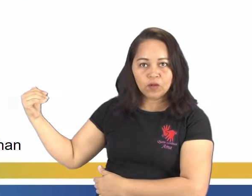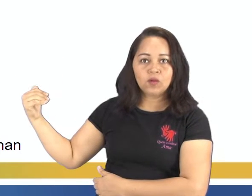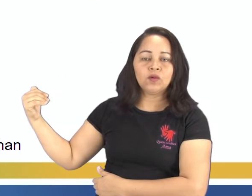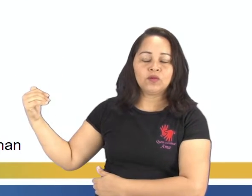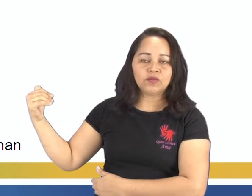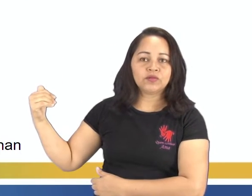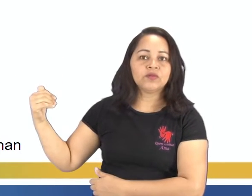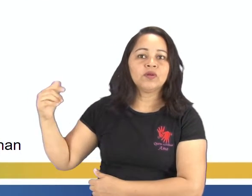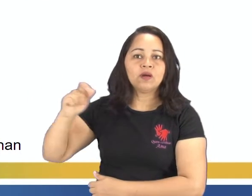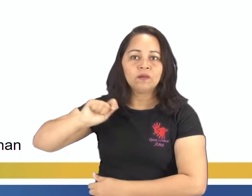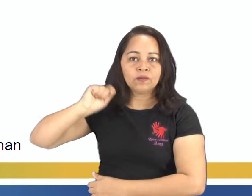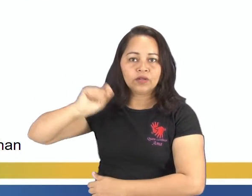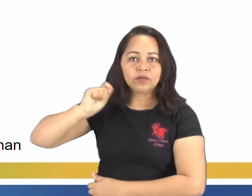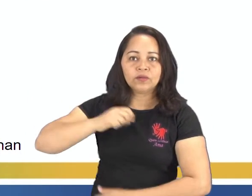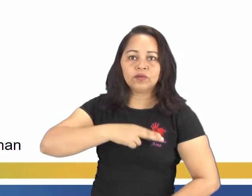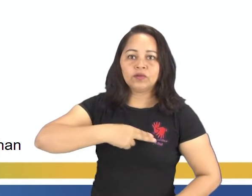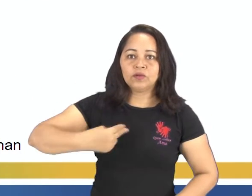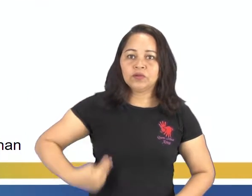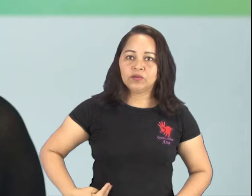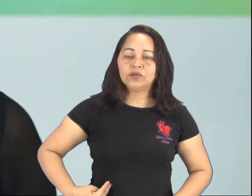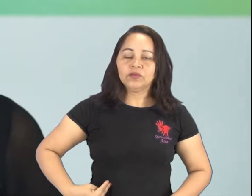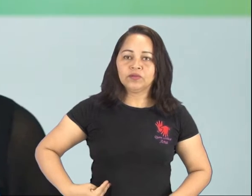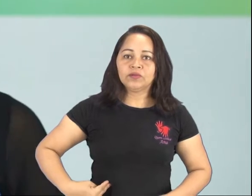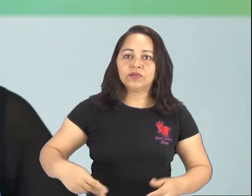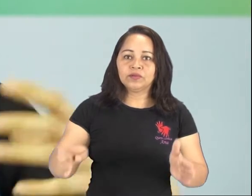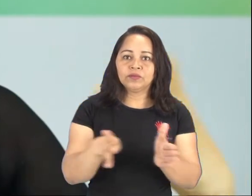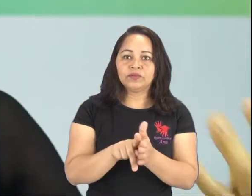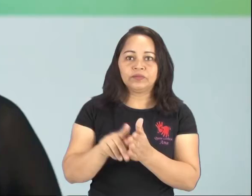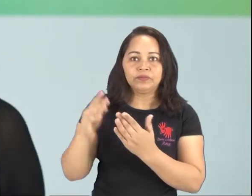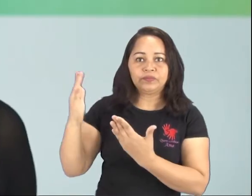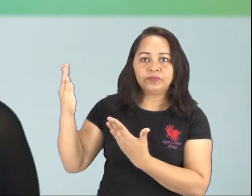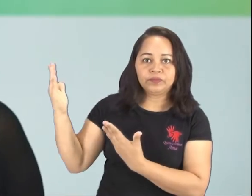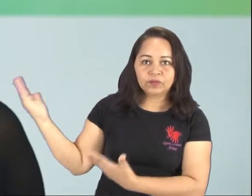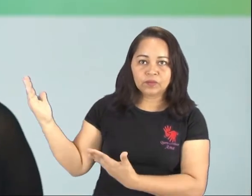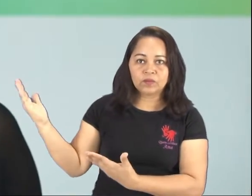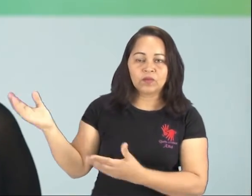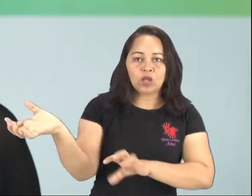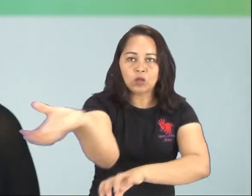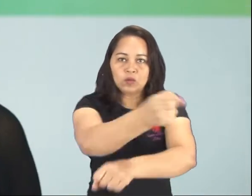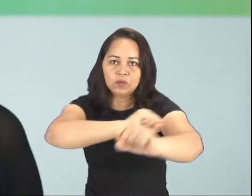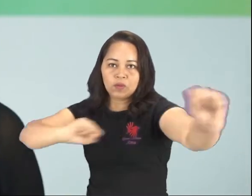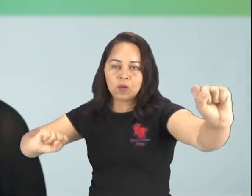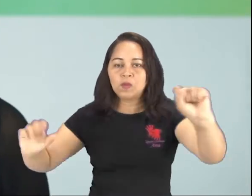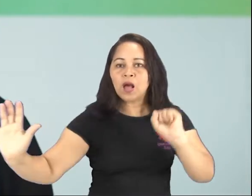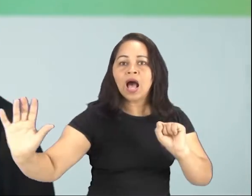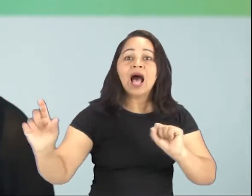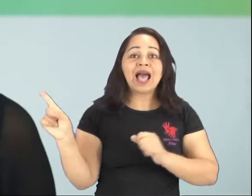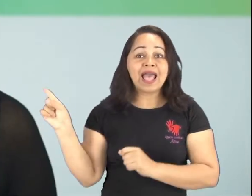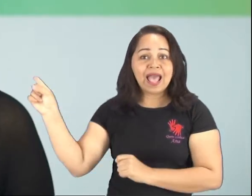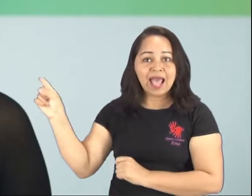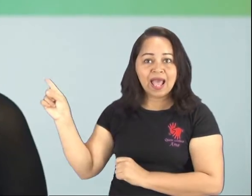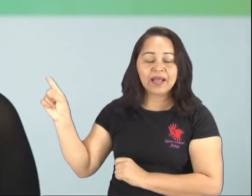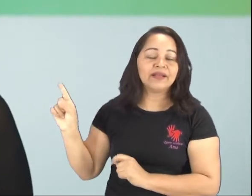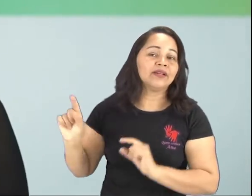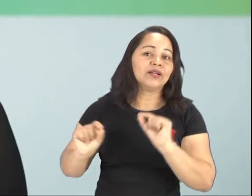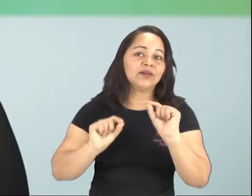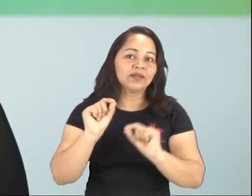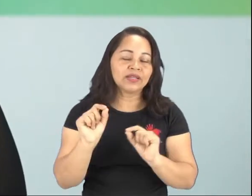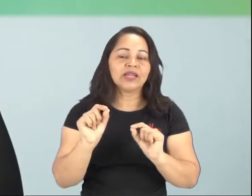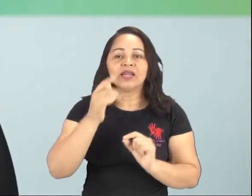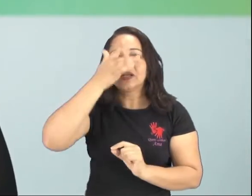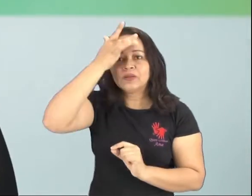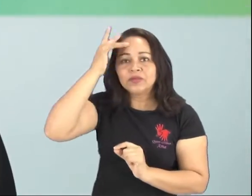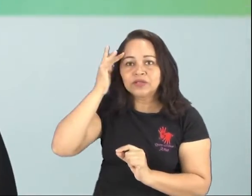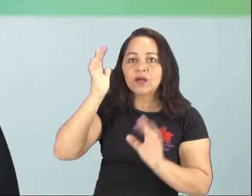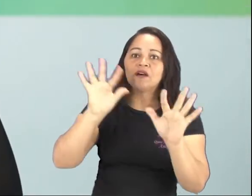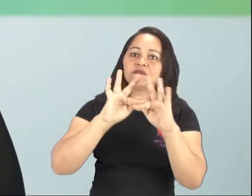um ator chinês, né? Ele fez bastante sucesso, era uma pessoa que fazia parte,